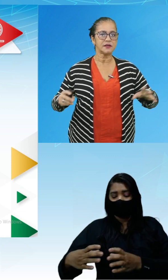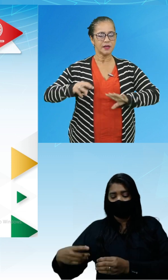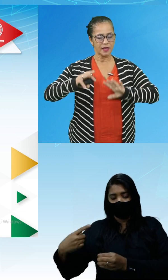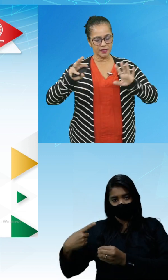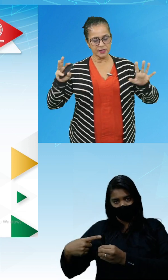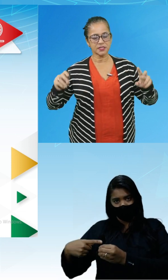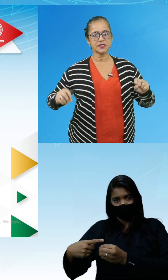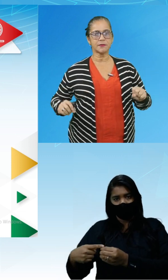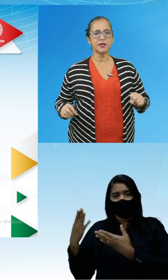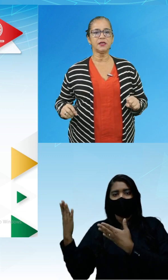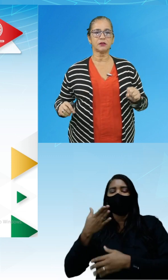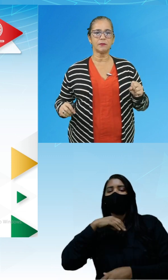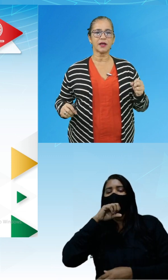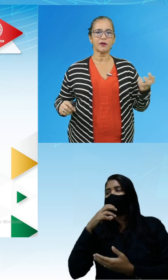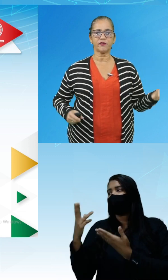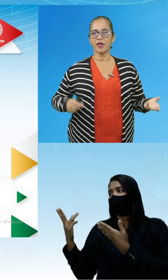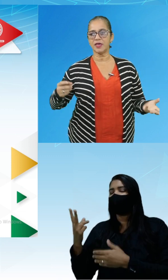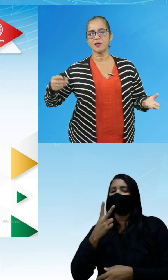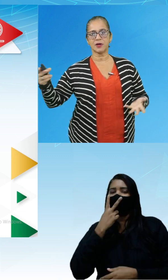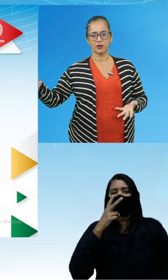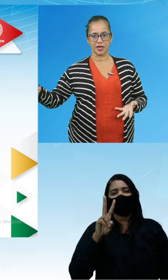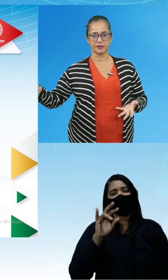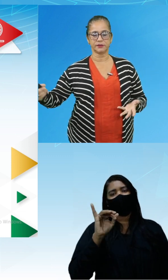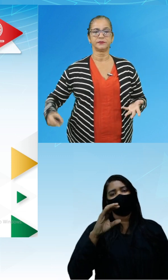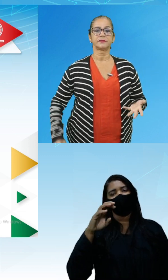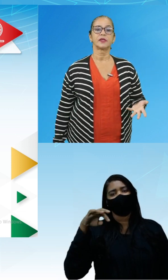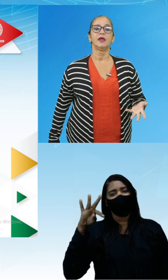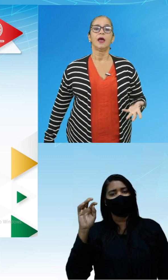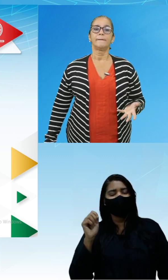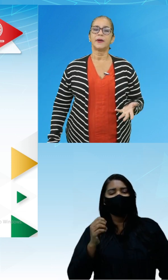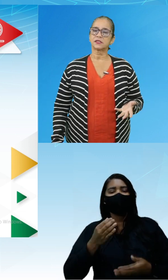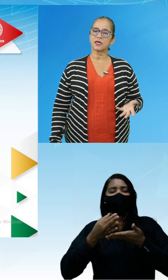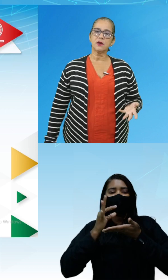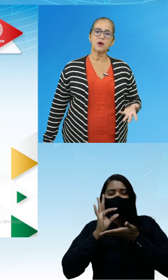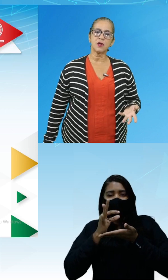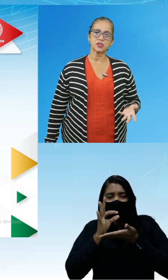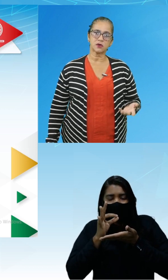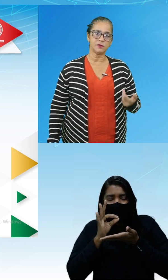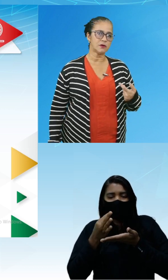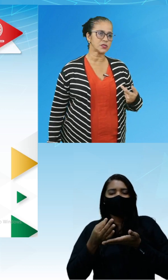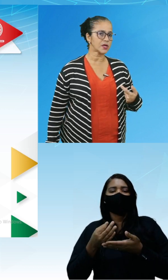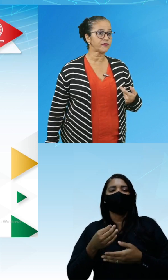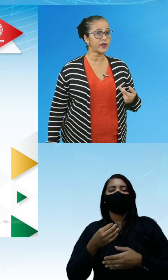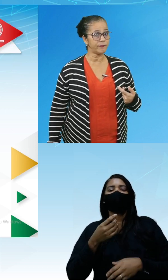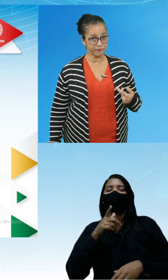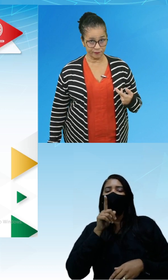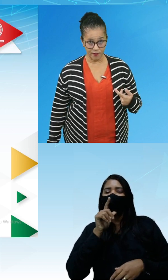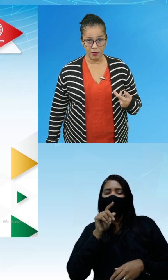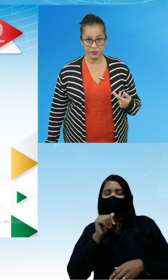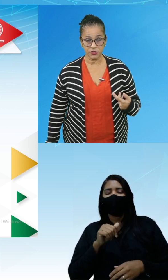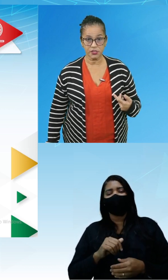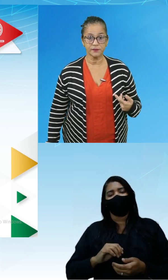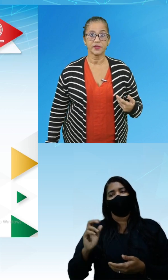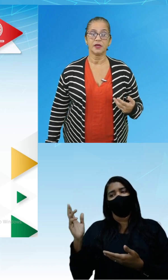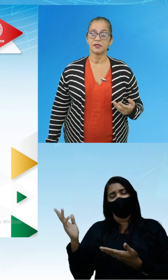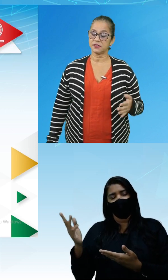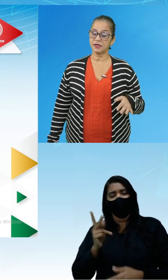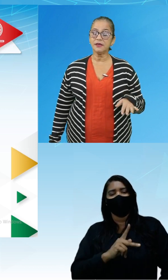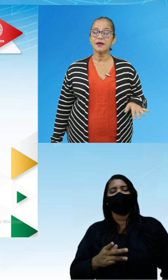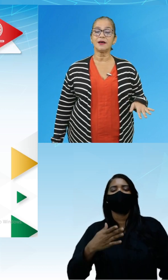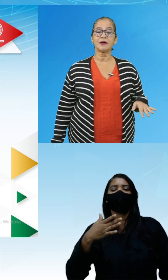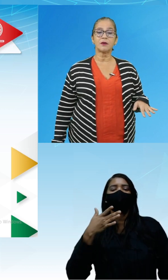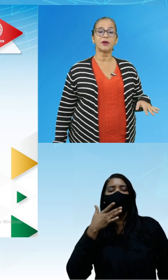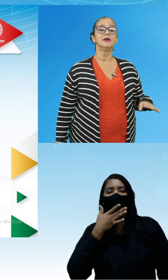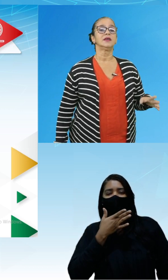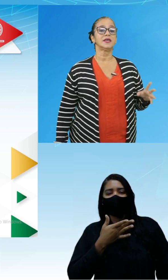Vicência, ele tinha essa mania de tomar café e água ao lado. Mas quem gosta, como eu gosto de café forte,